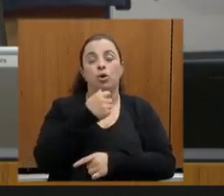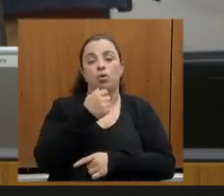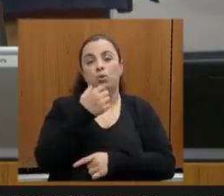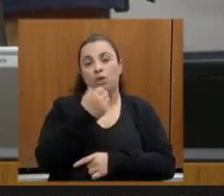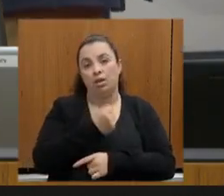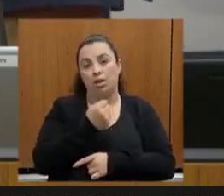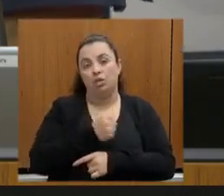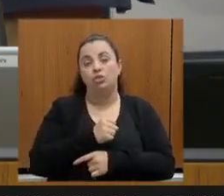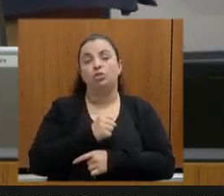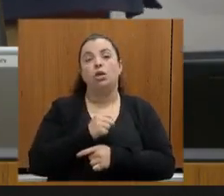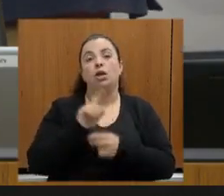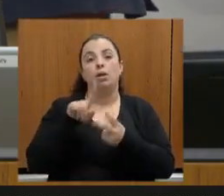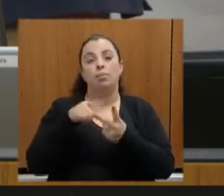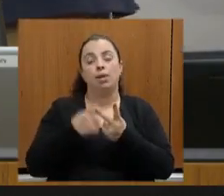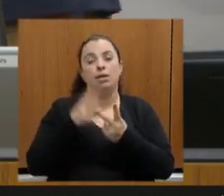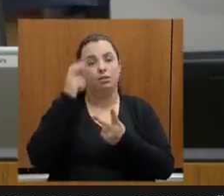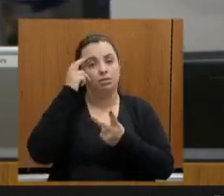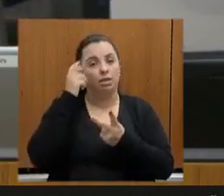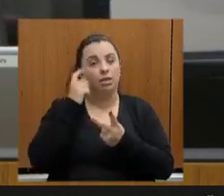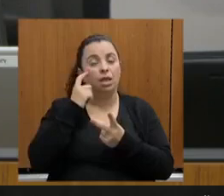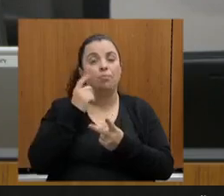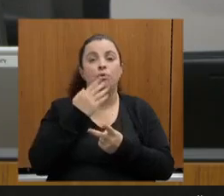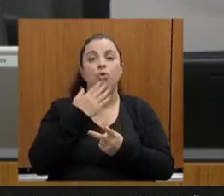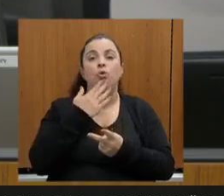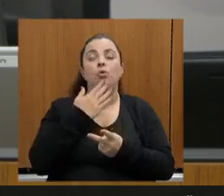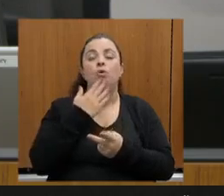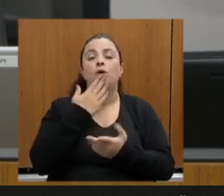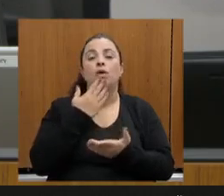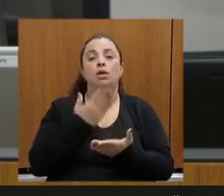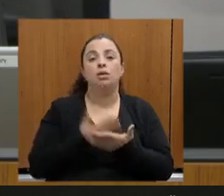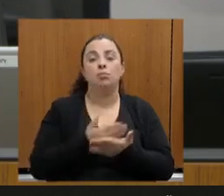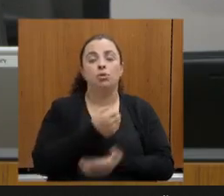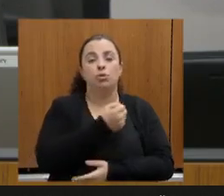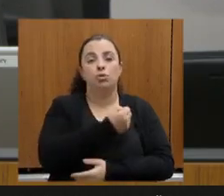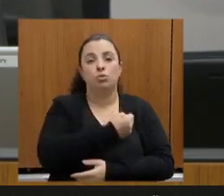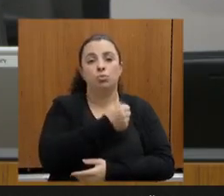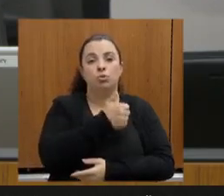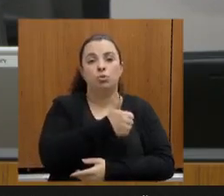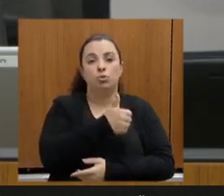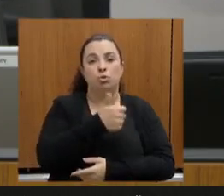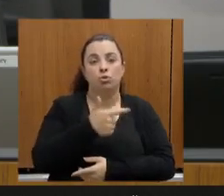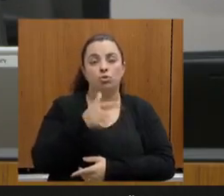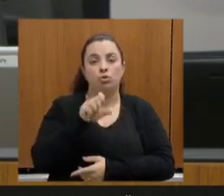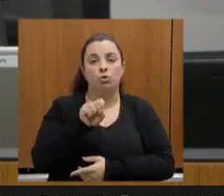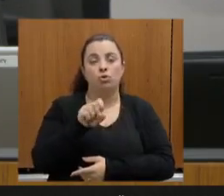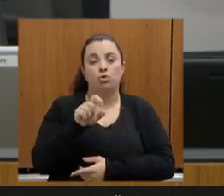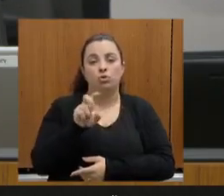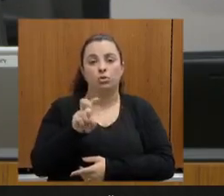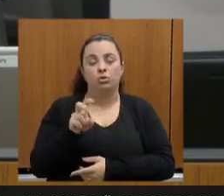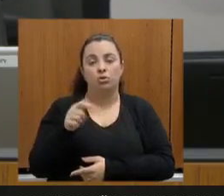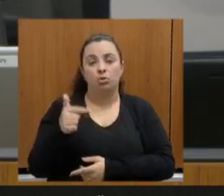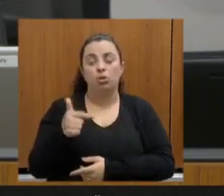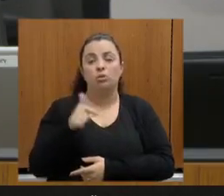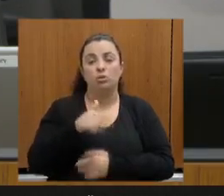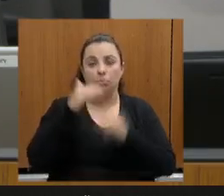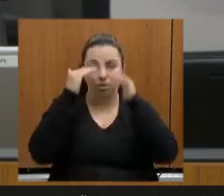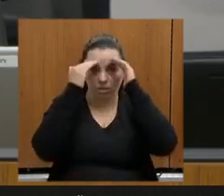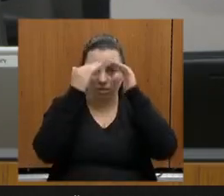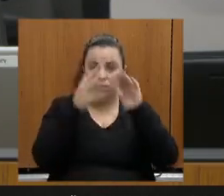Guilherme requerimento de número 12852 que requer nos termos regimentais